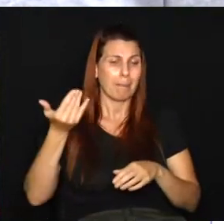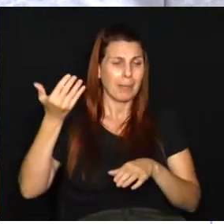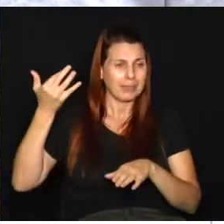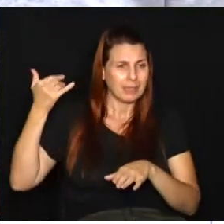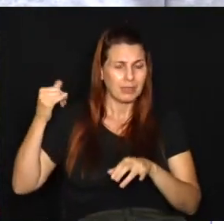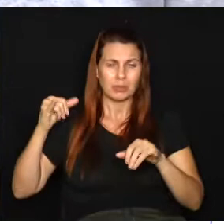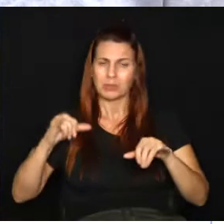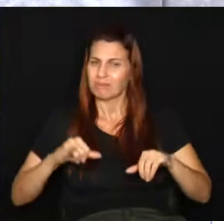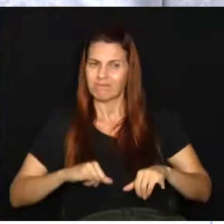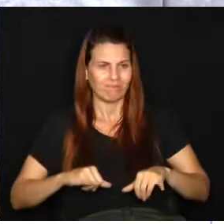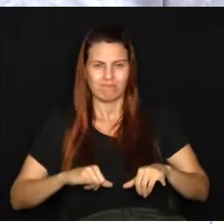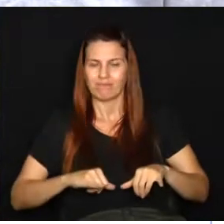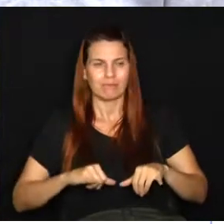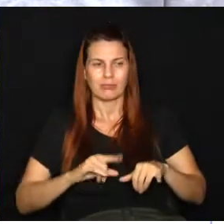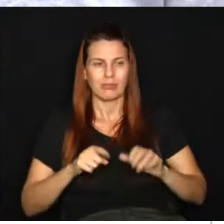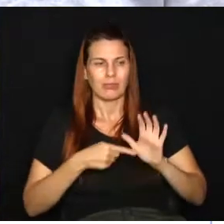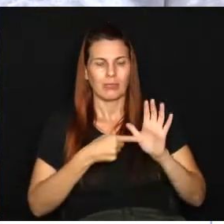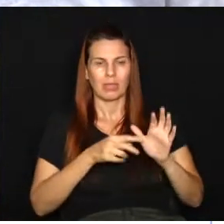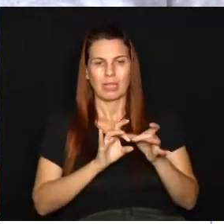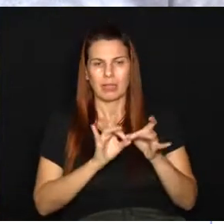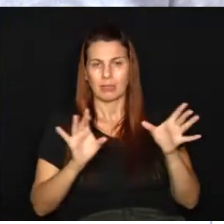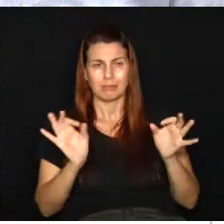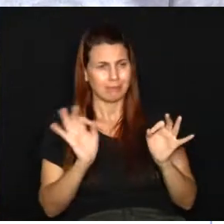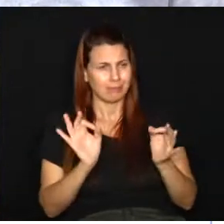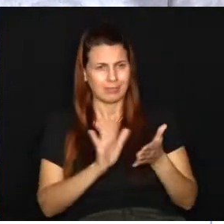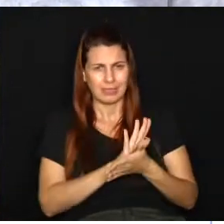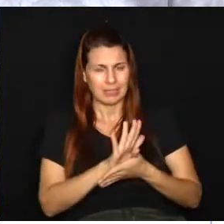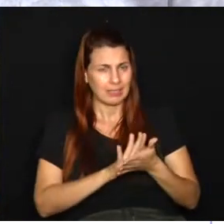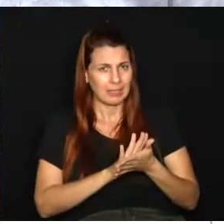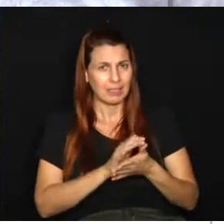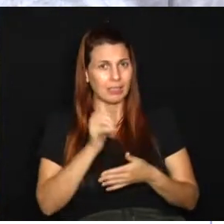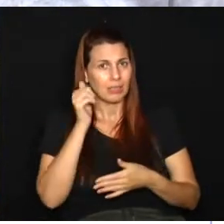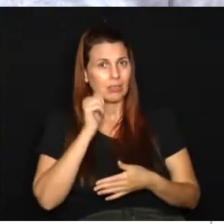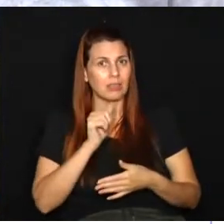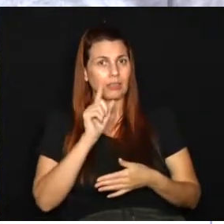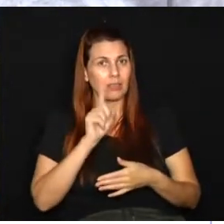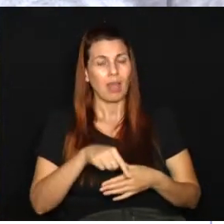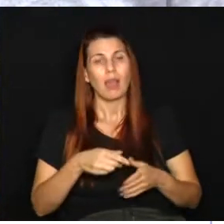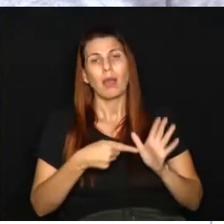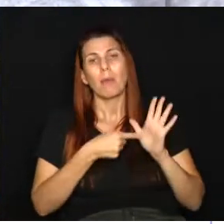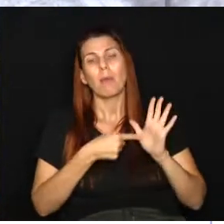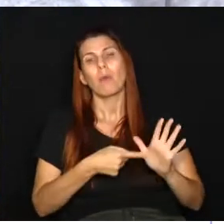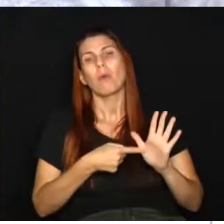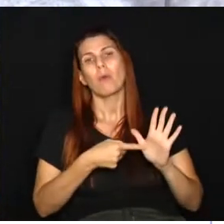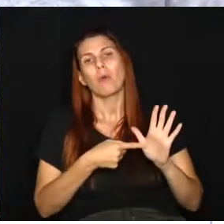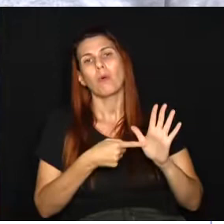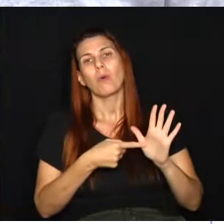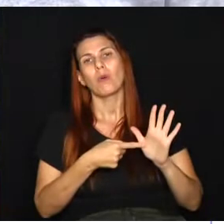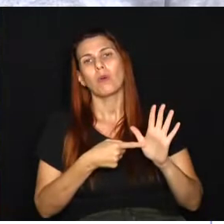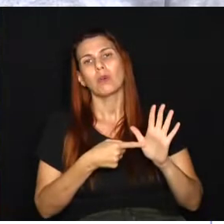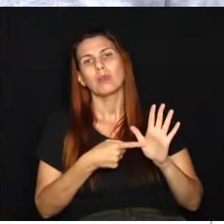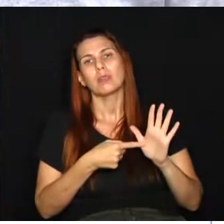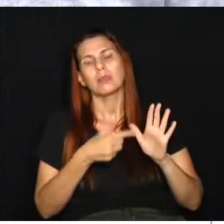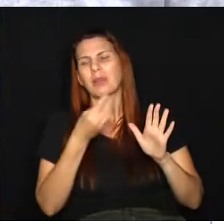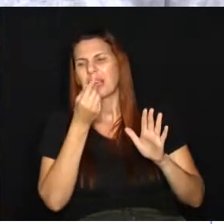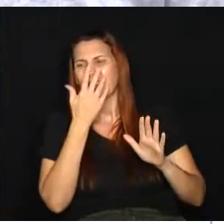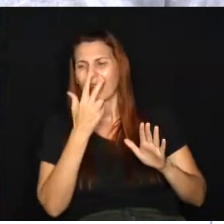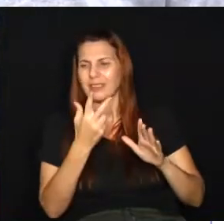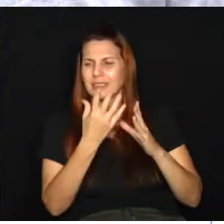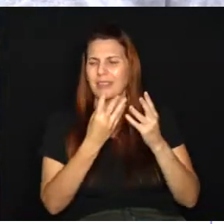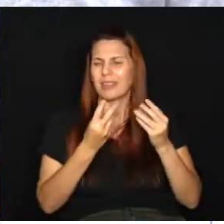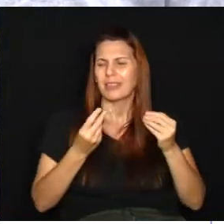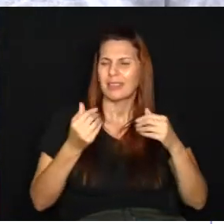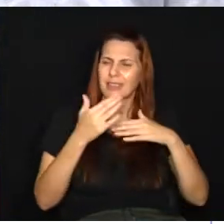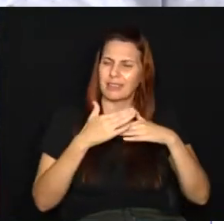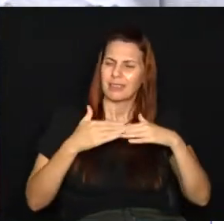são empoderadores e nem libertadores para mulher nenhuma, que são esses tratos de docilidade,